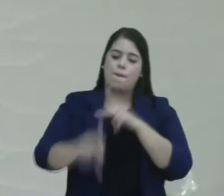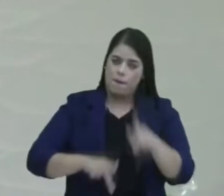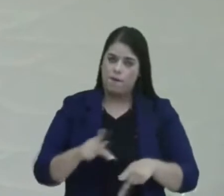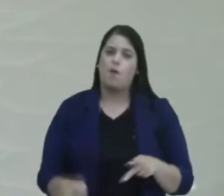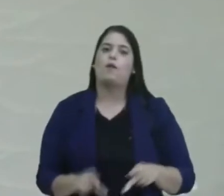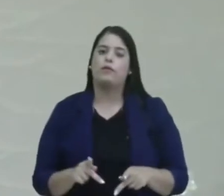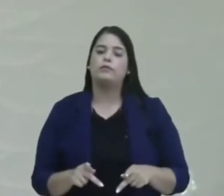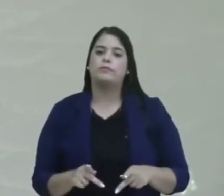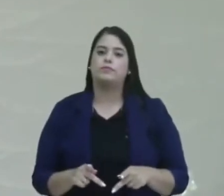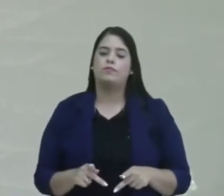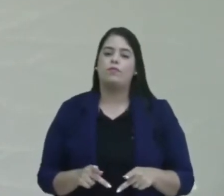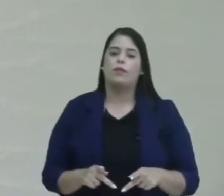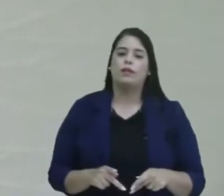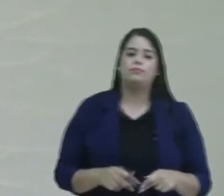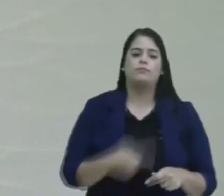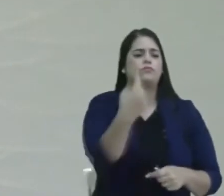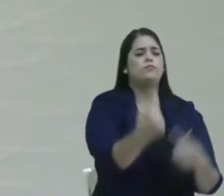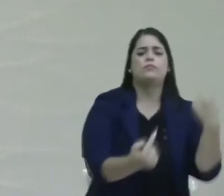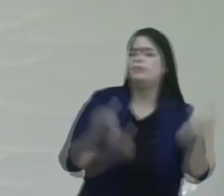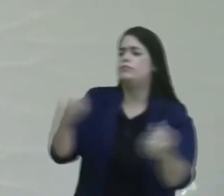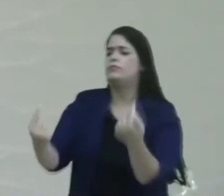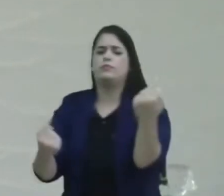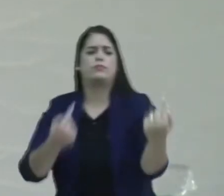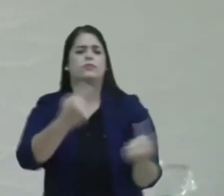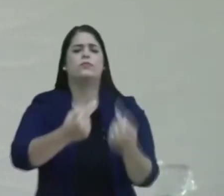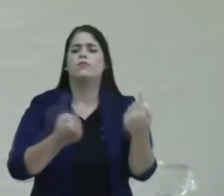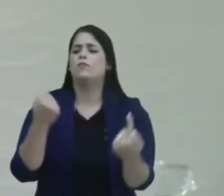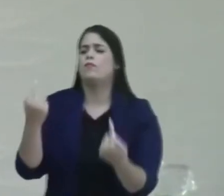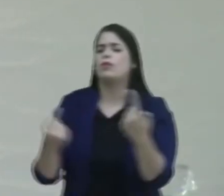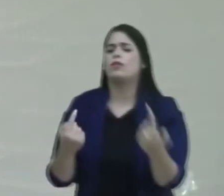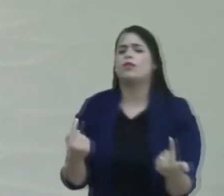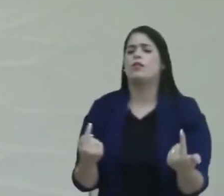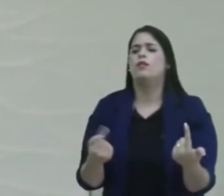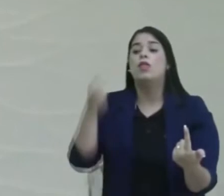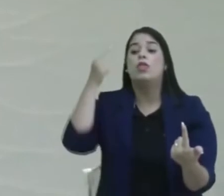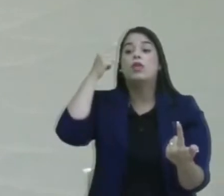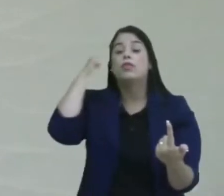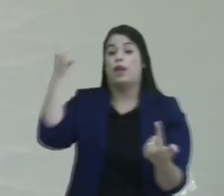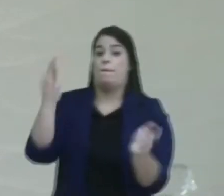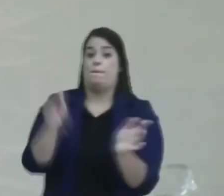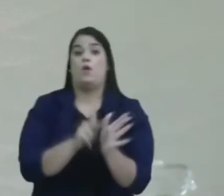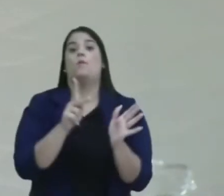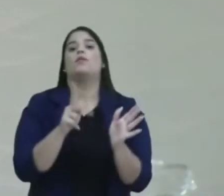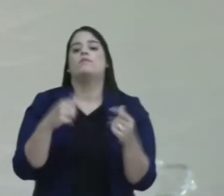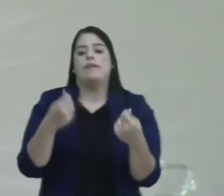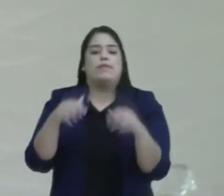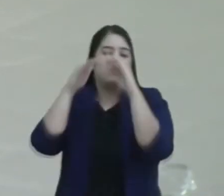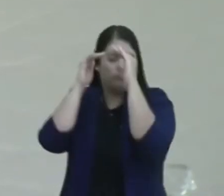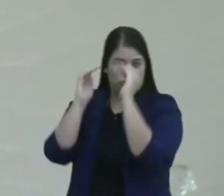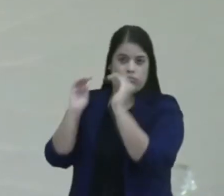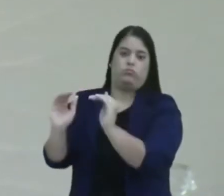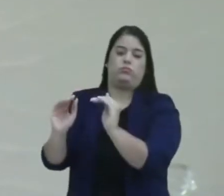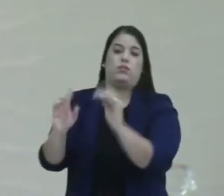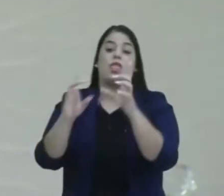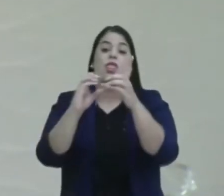sua ideologia, né, cada um defende as suas ideias, isso aí a gente tem que respeitar, porque a gente vive em uma